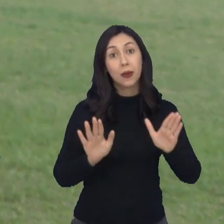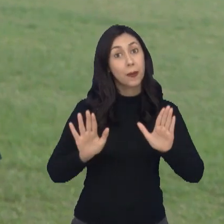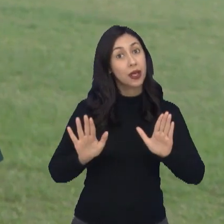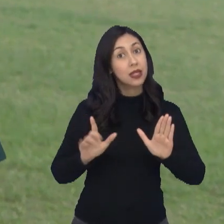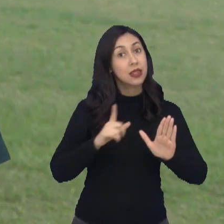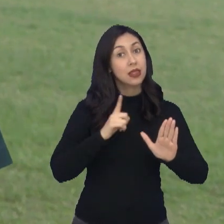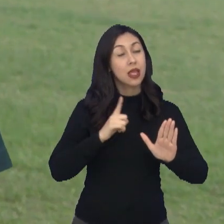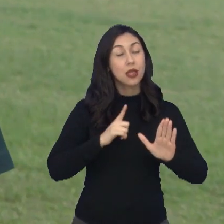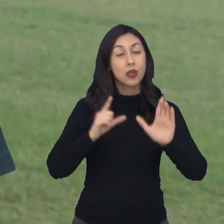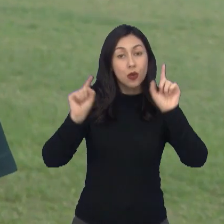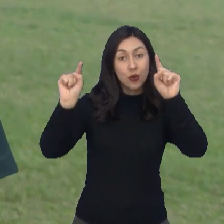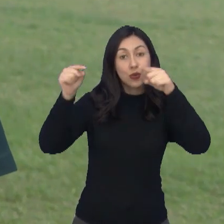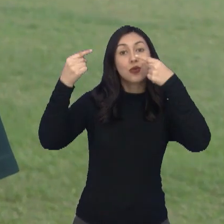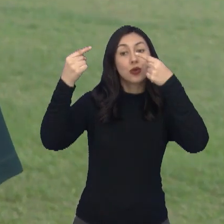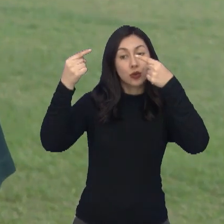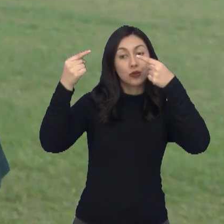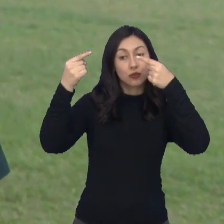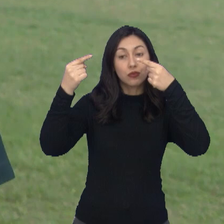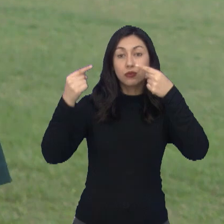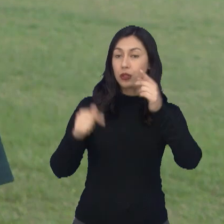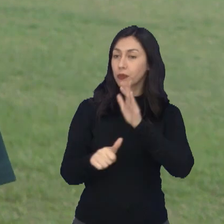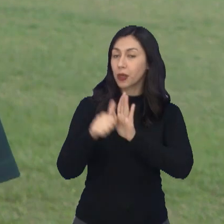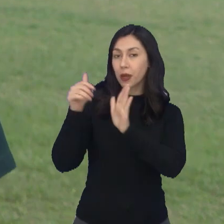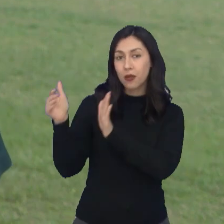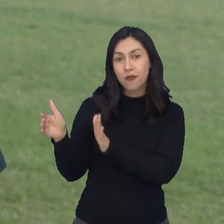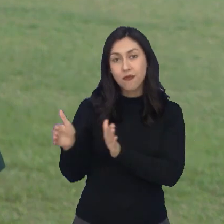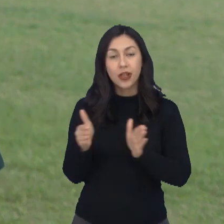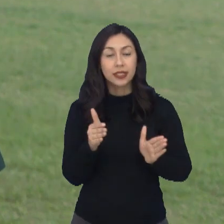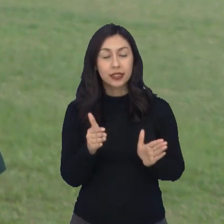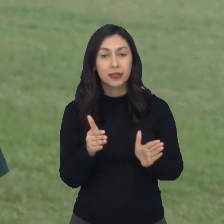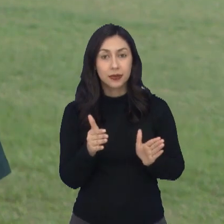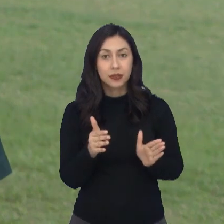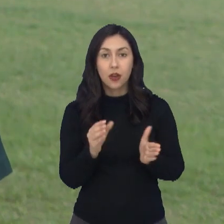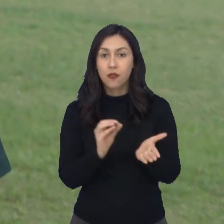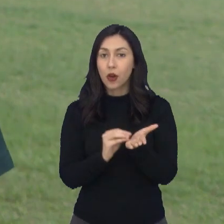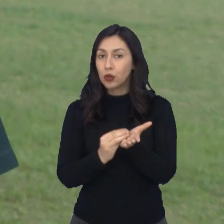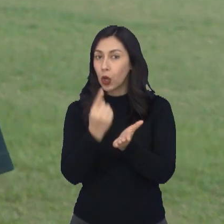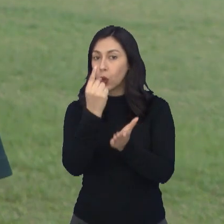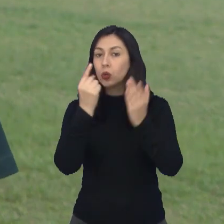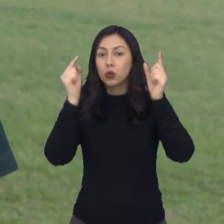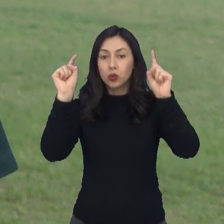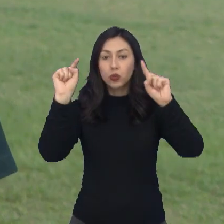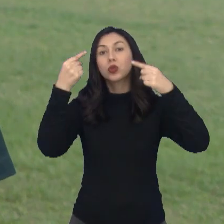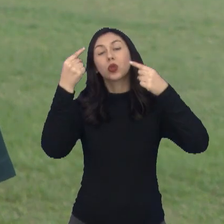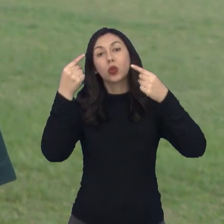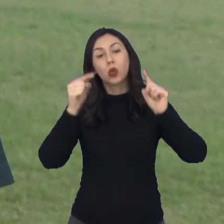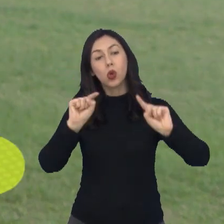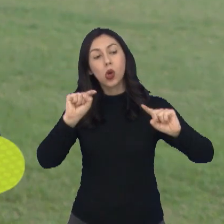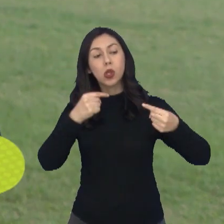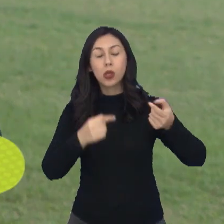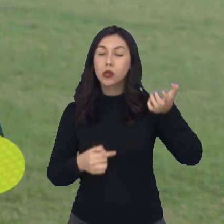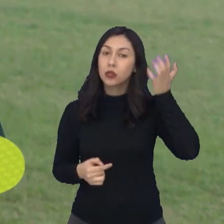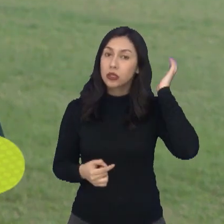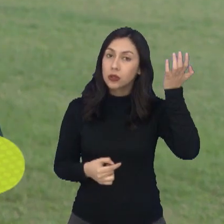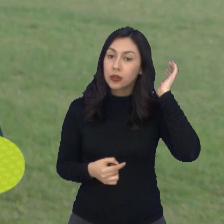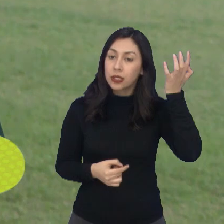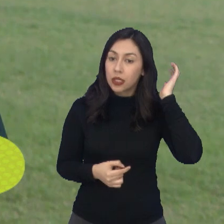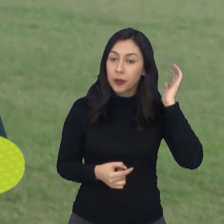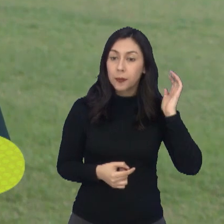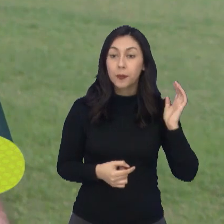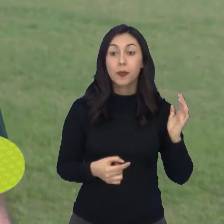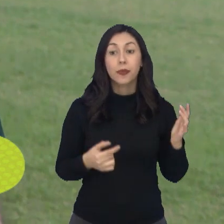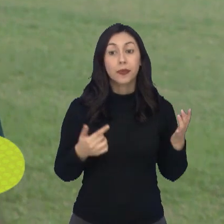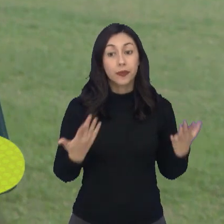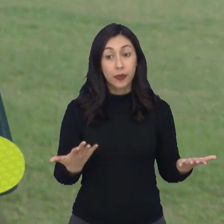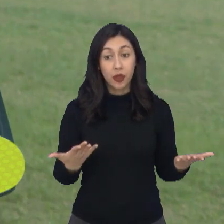para fazer aí na primeira fase, né? Resta uma partida nessa primeira fase contra o Santo André fora de casa. E a